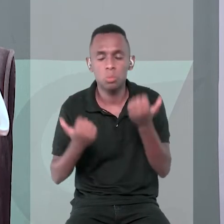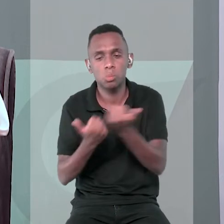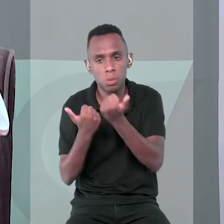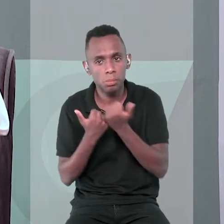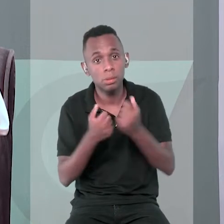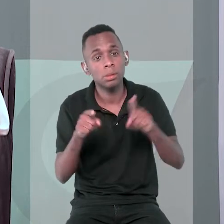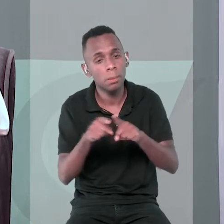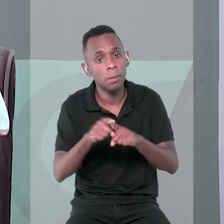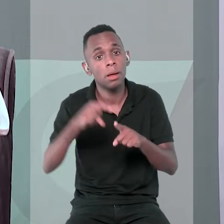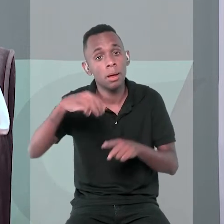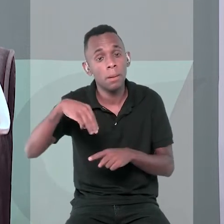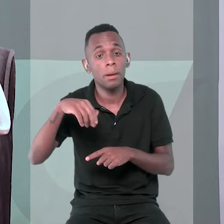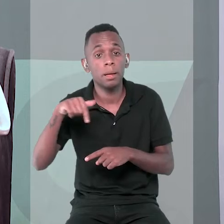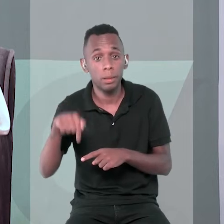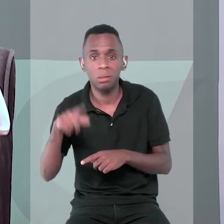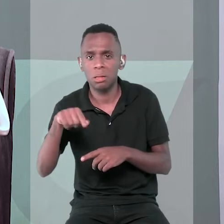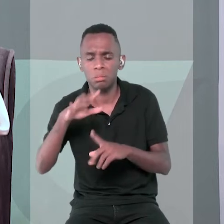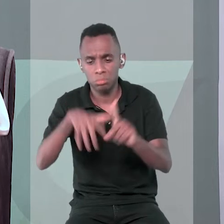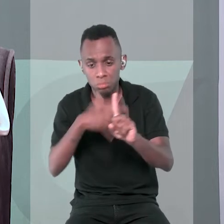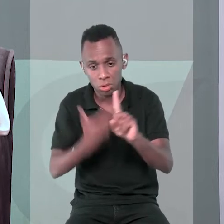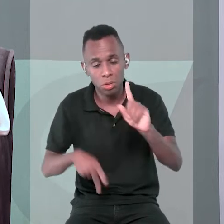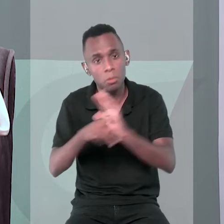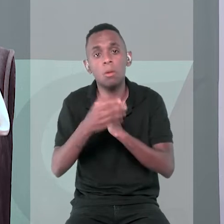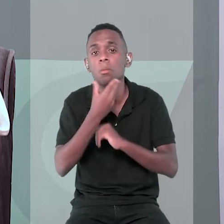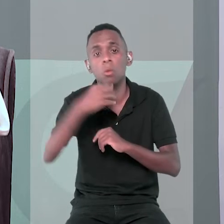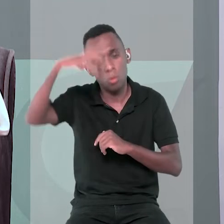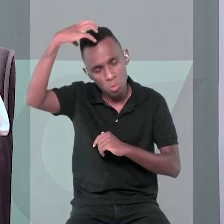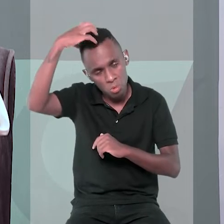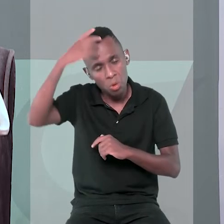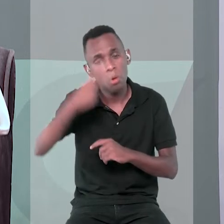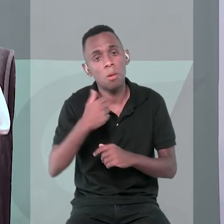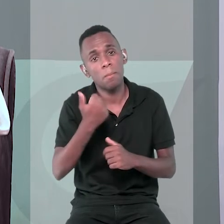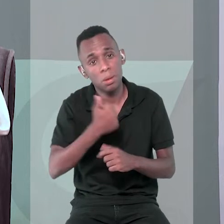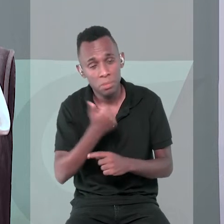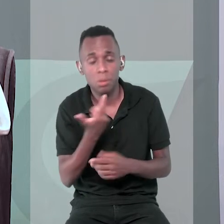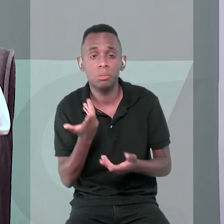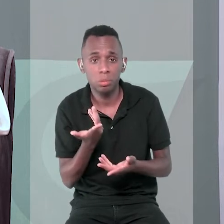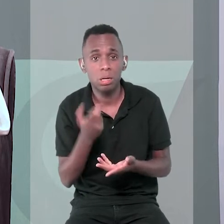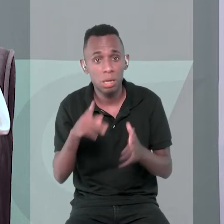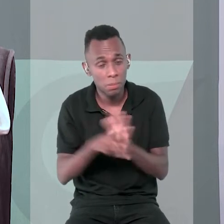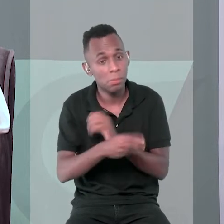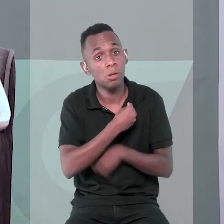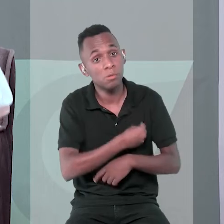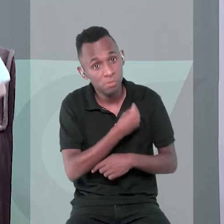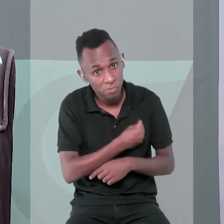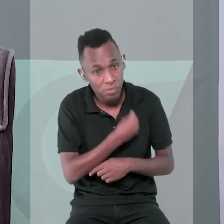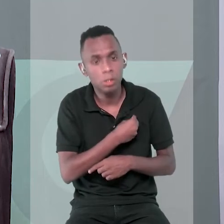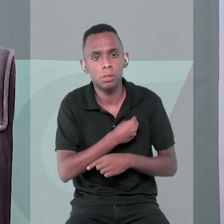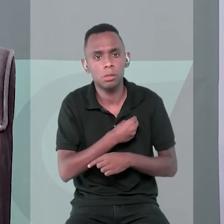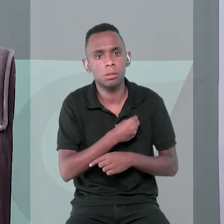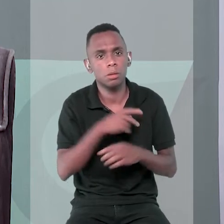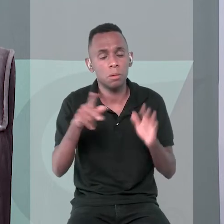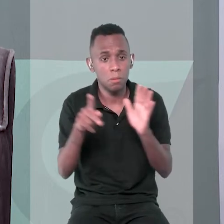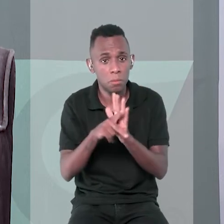mas Maria Quitéria, tanto é que ela é condecorada pelo Dom Pedro I. Né? Ela é reconhecida em vida, né? Os